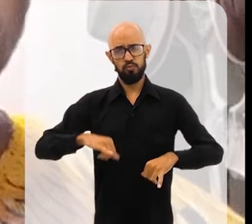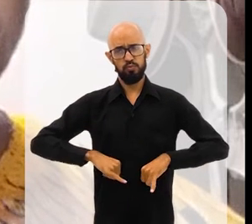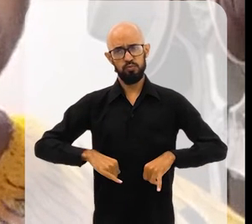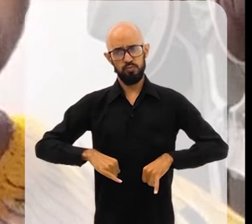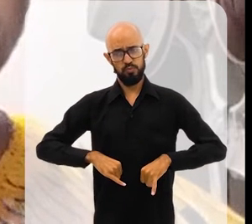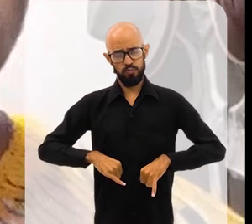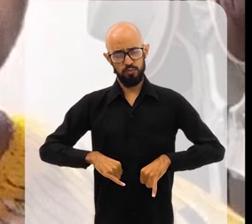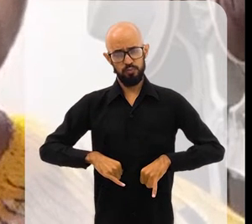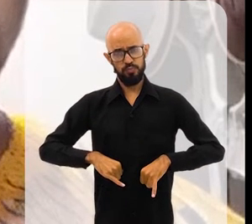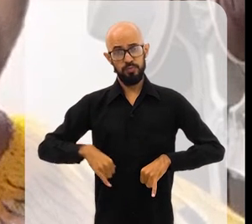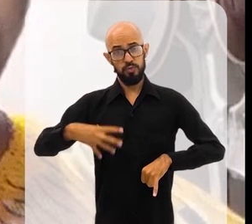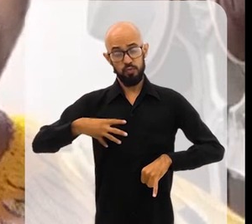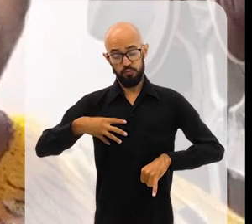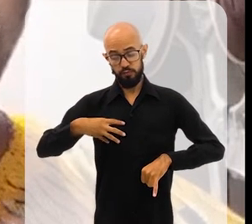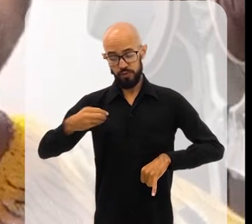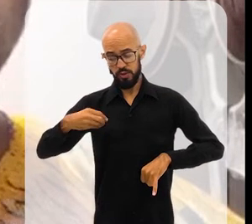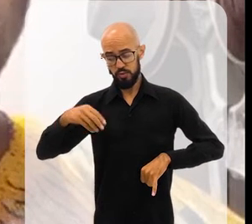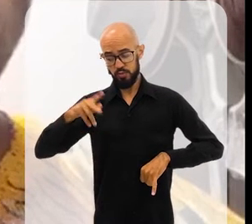filho